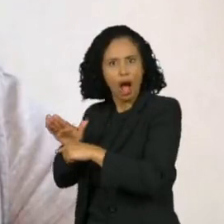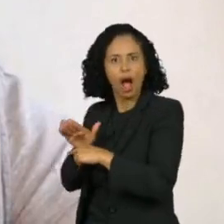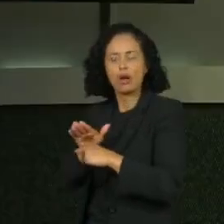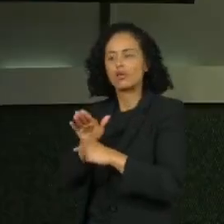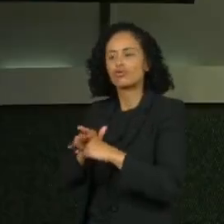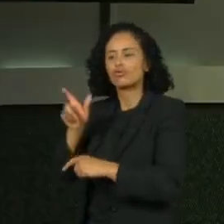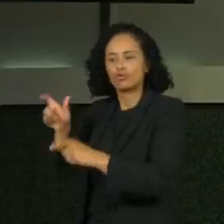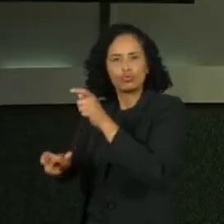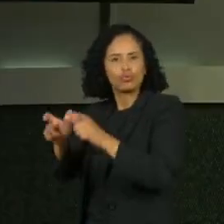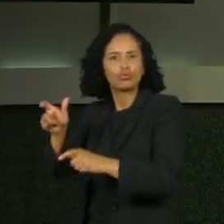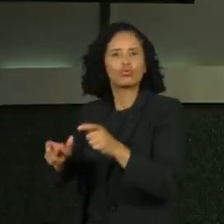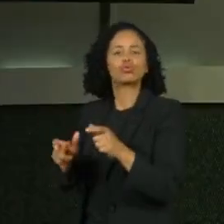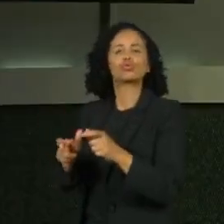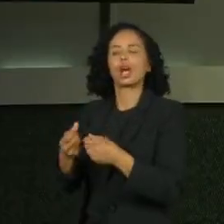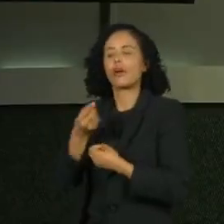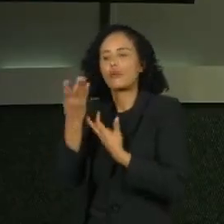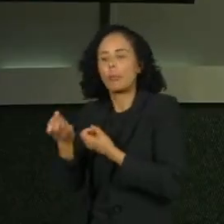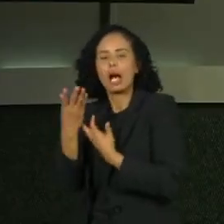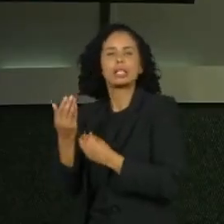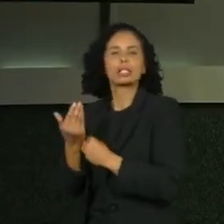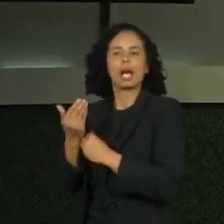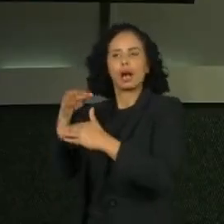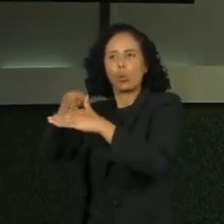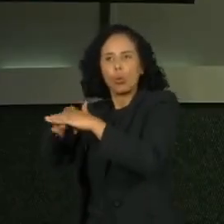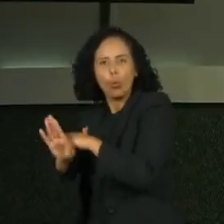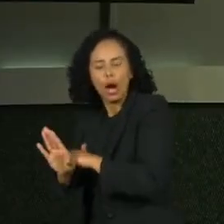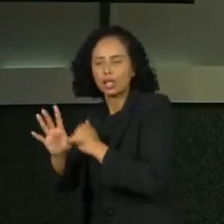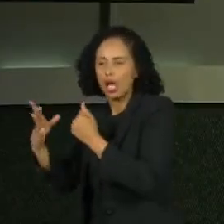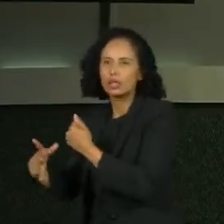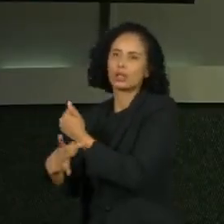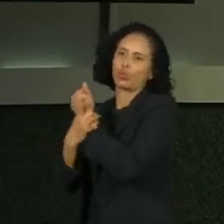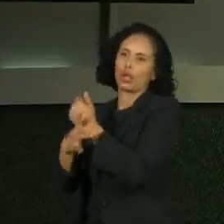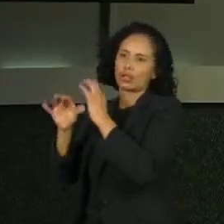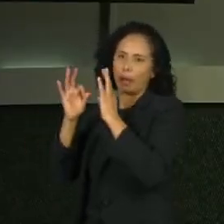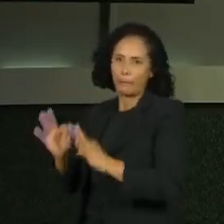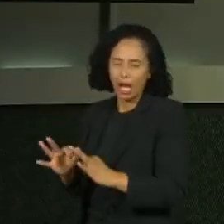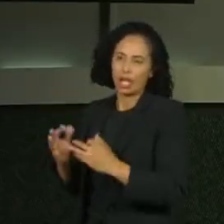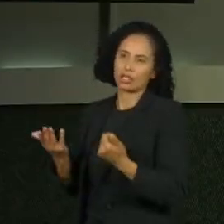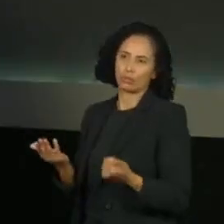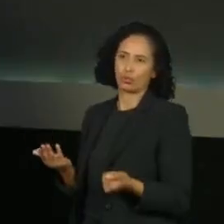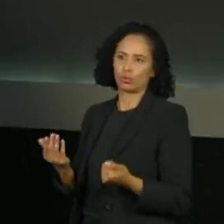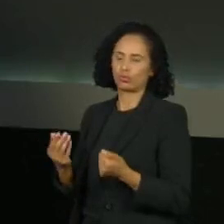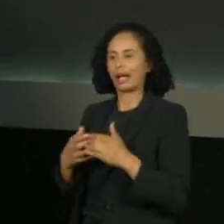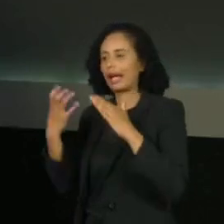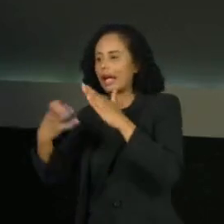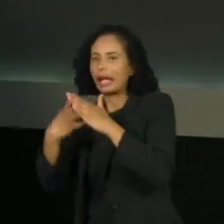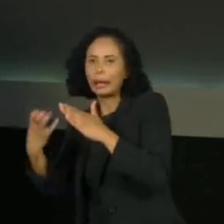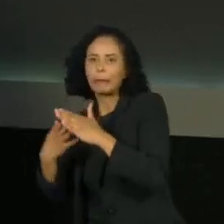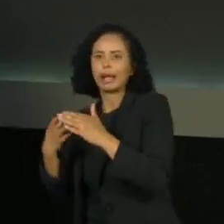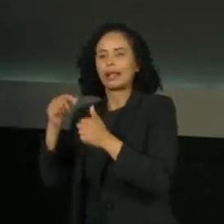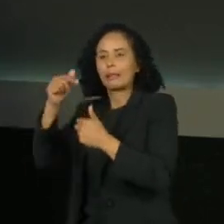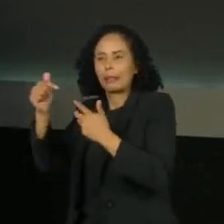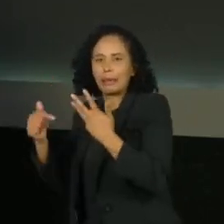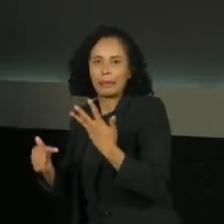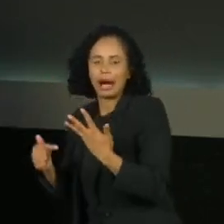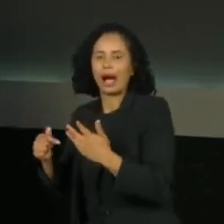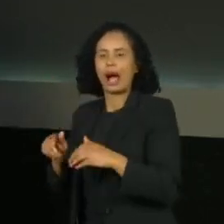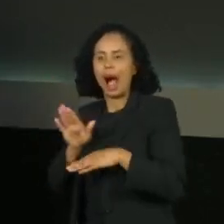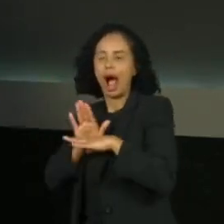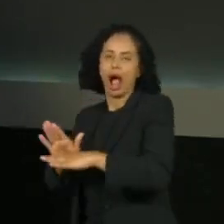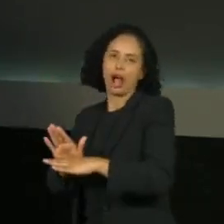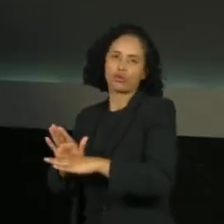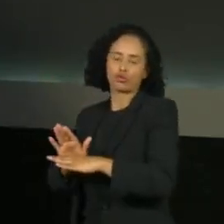esses dados, sejam esses mantidos em seus próprios sistemas ou em empresas terceirizadas. O governo diz que já recuperou